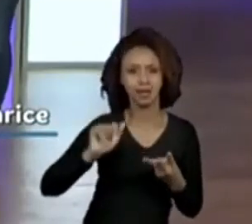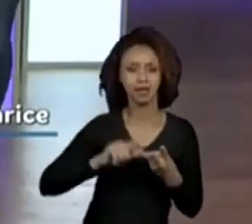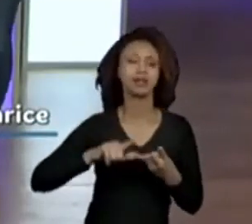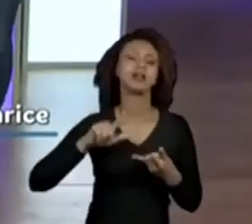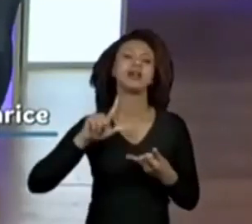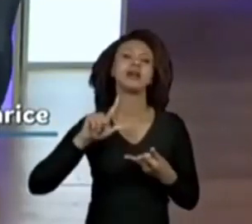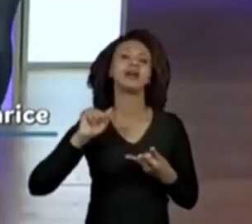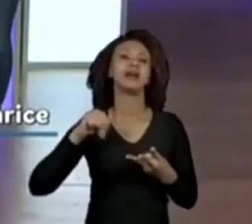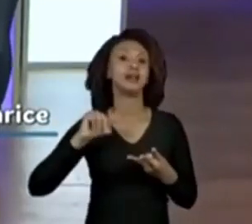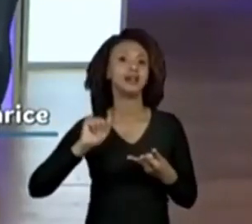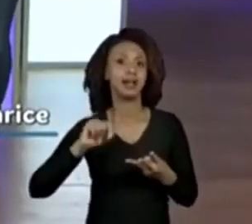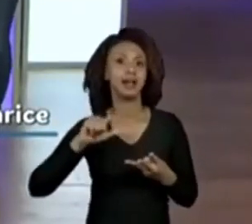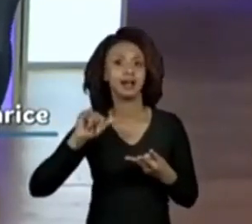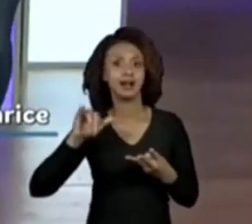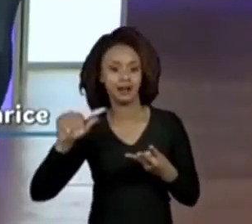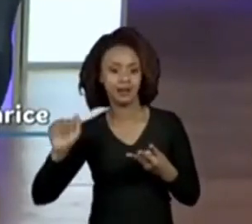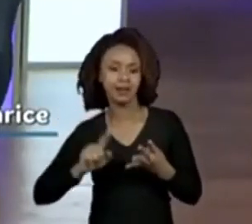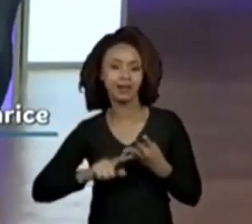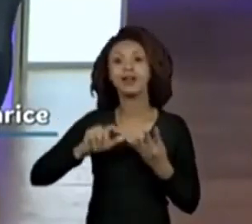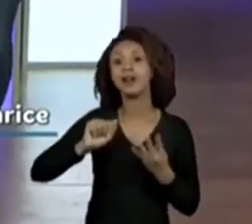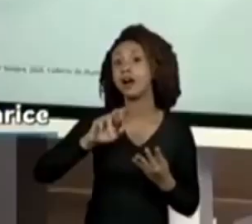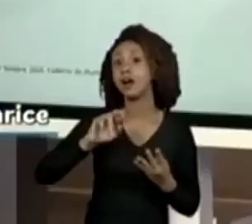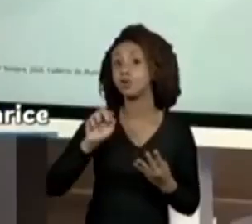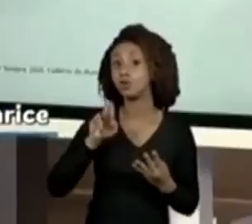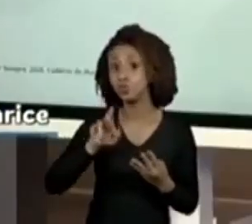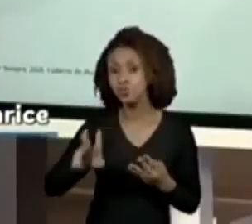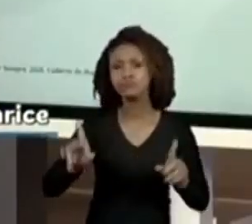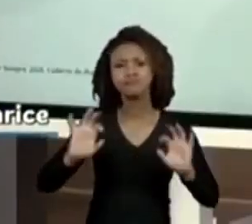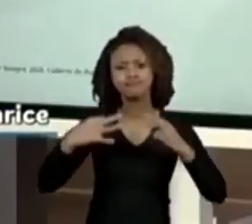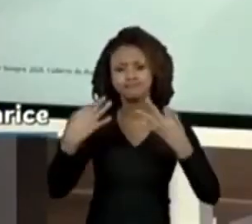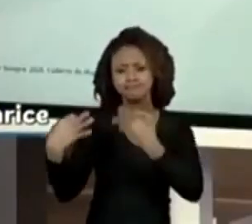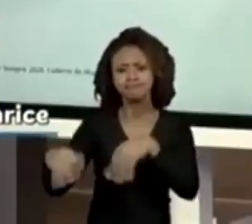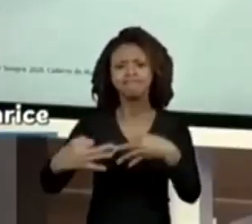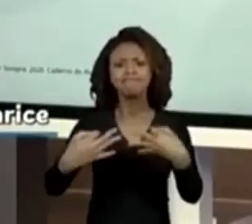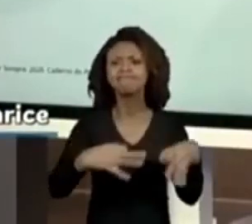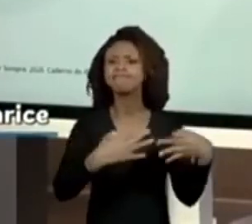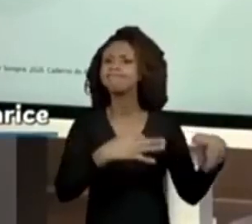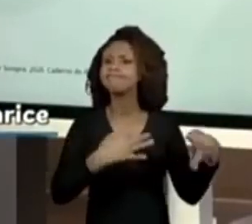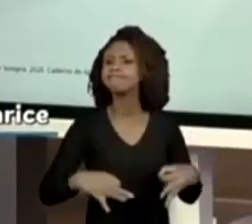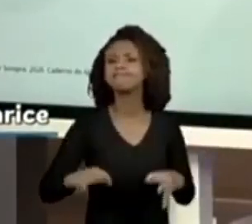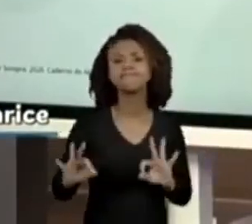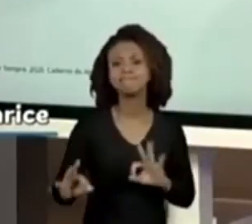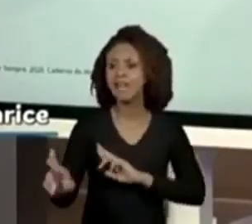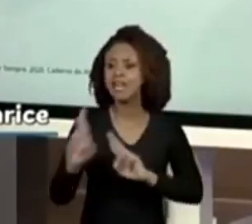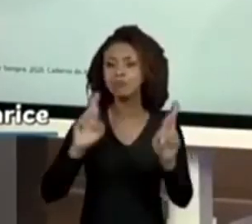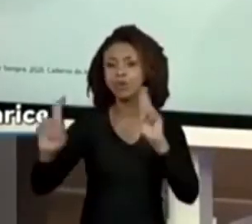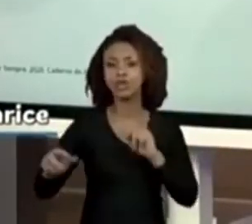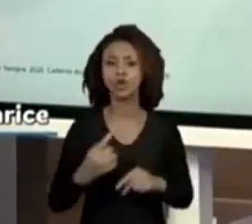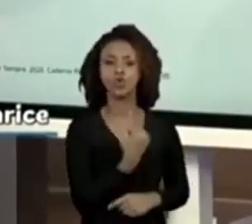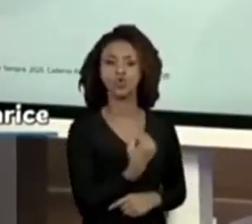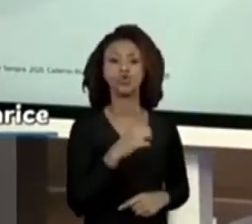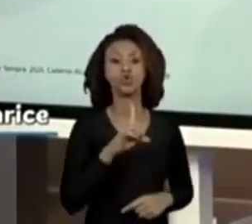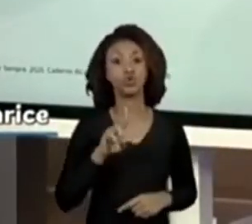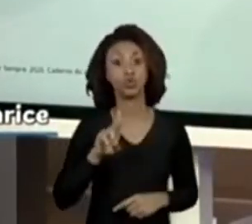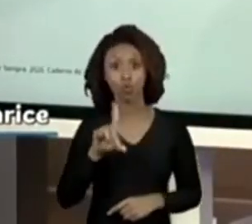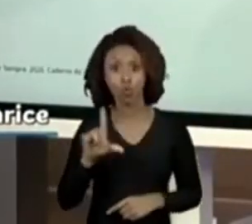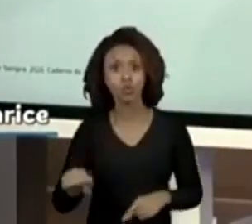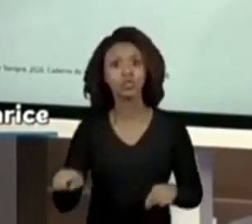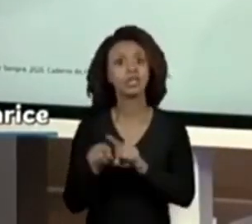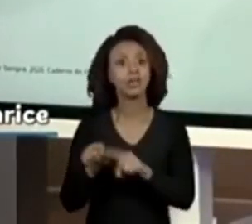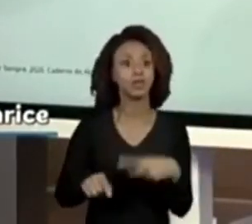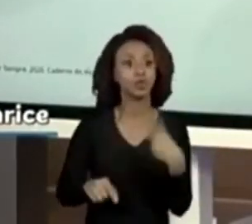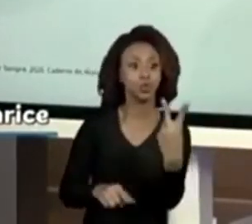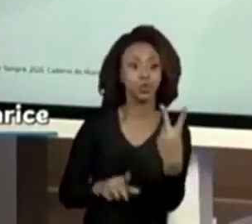deixa eu ver, o Arthur, todo mundo respondeu direitinho a quantidade de uma dúzia de laranjas e até de duas dúzias de